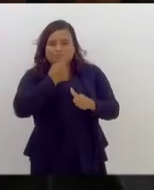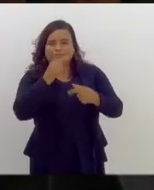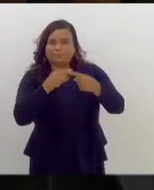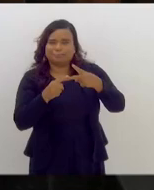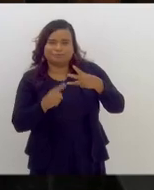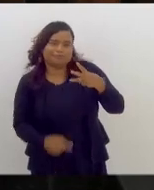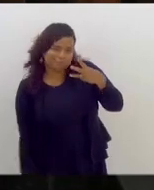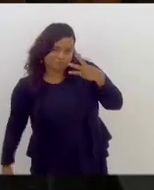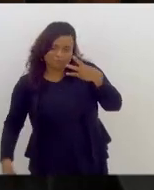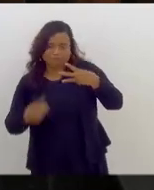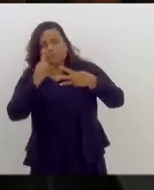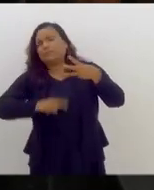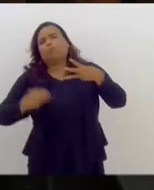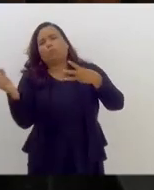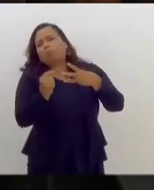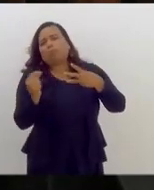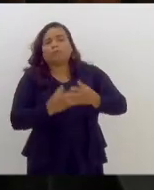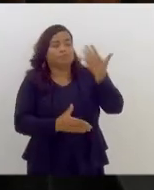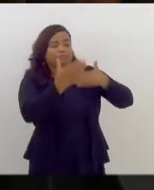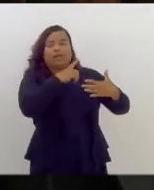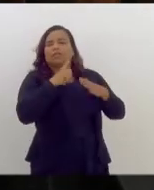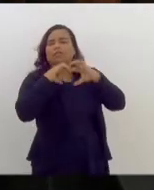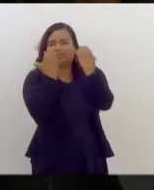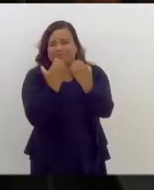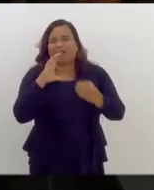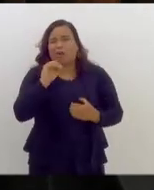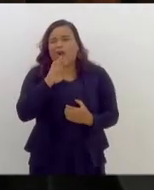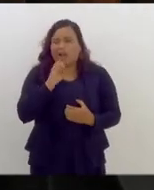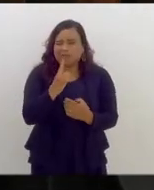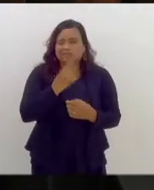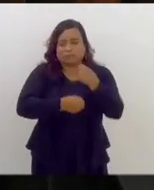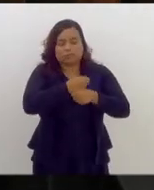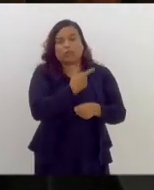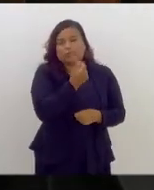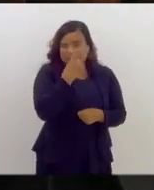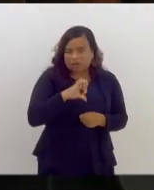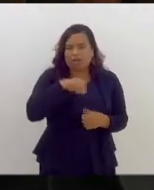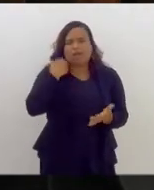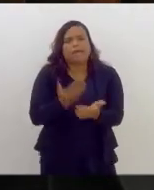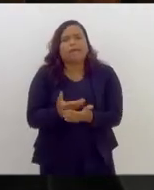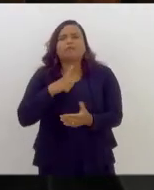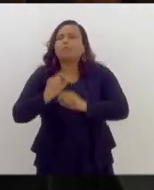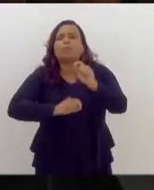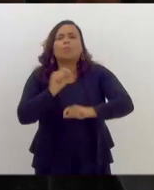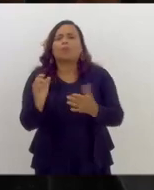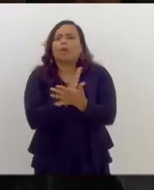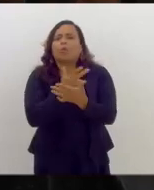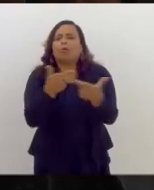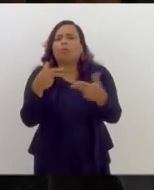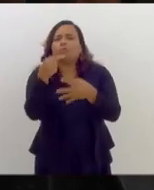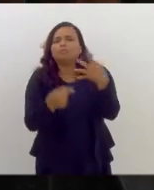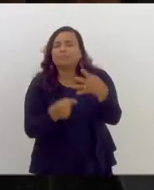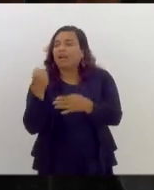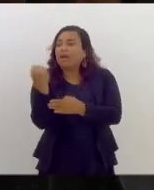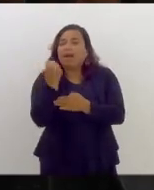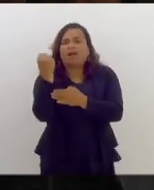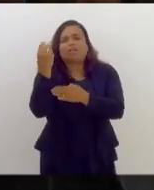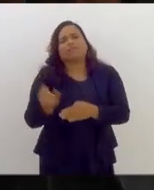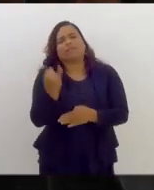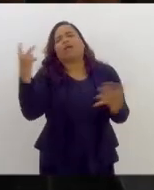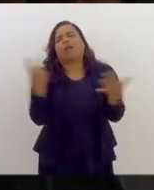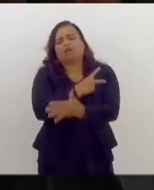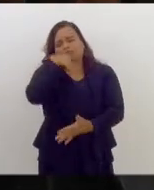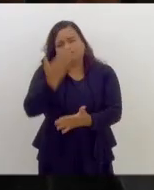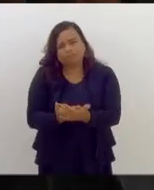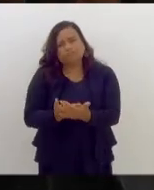3 coisas. Desde que houve o COED, em 2019, até hoje, algumas coisas muito graves e importantes aconteceram